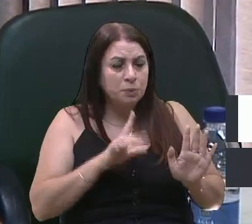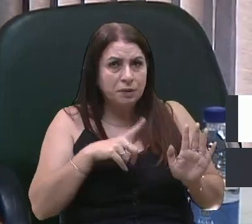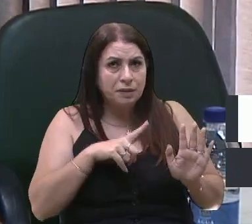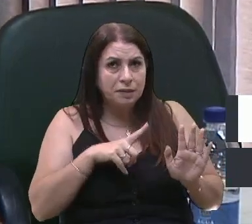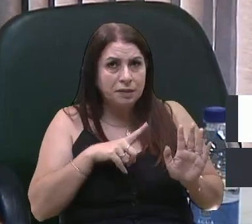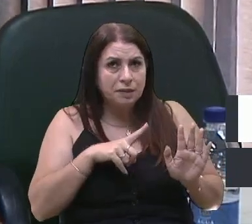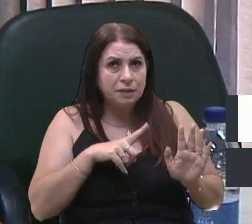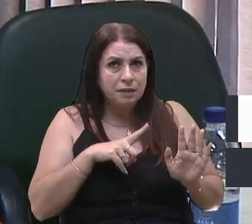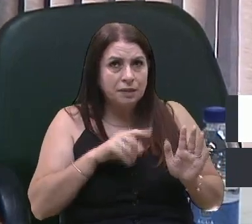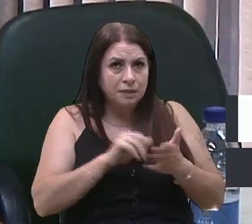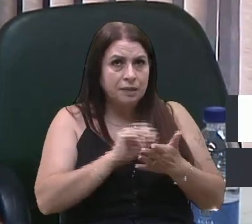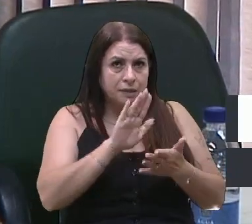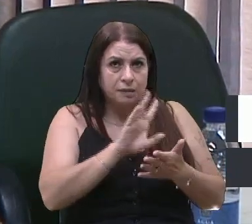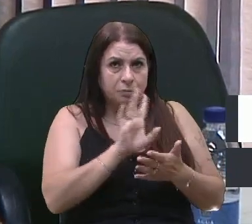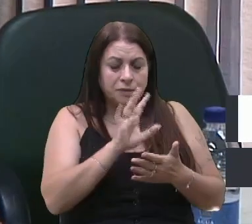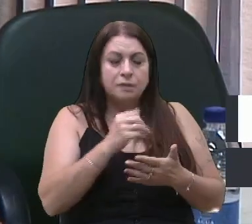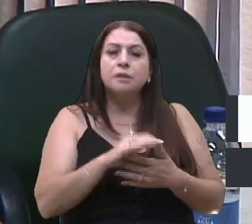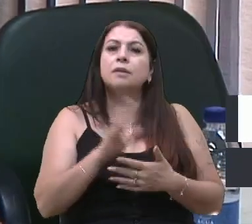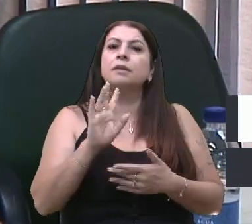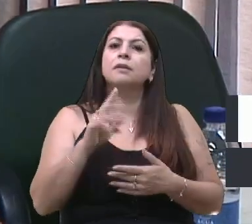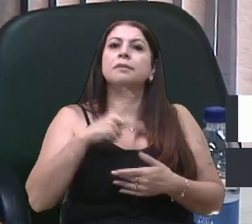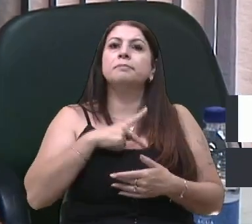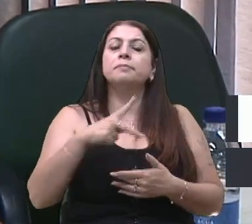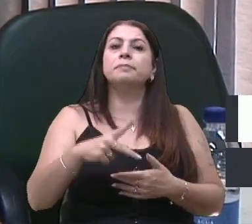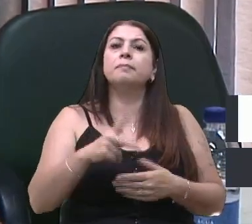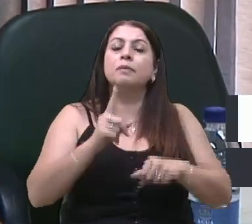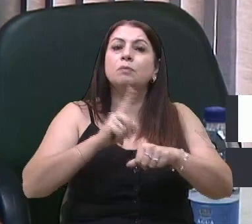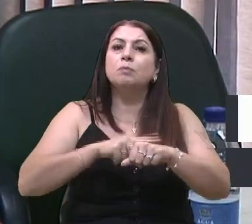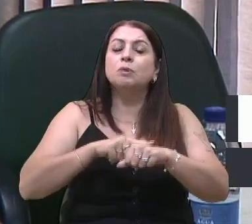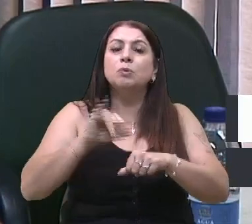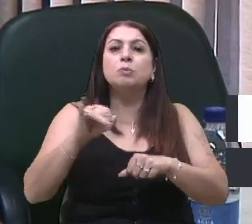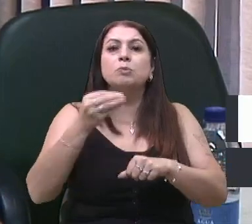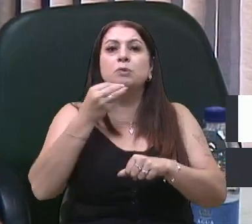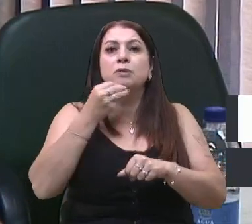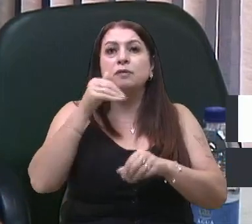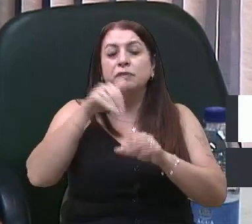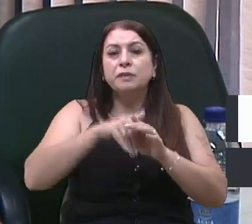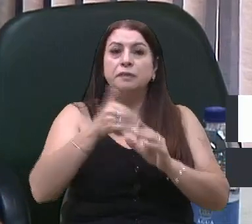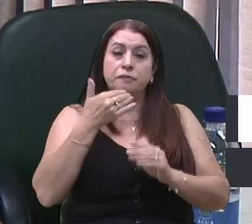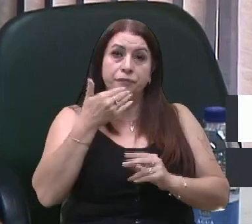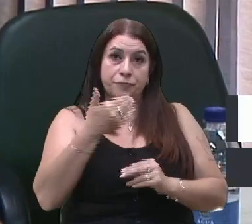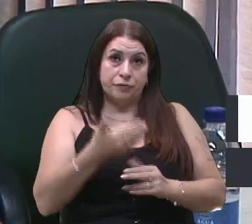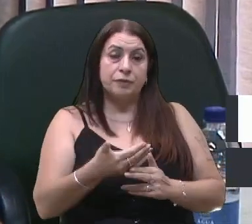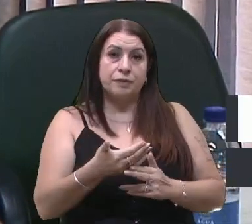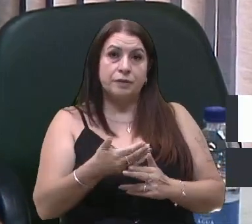precisa a parte. Então, senhor presidente, no momento oportuno eu votarei favorável,